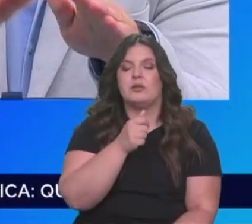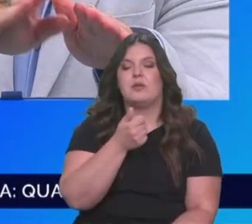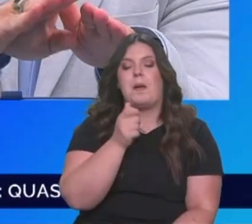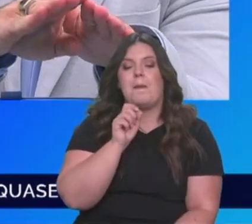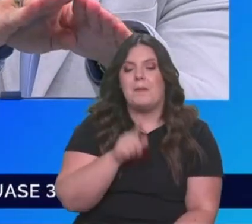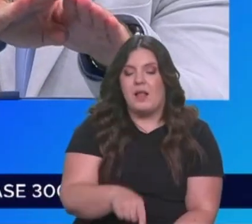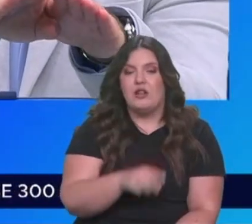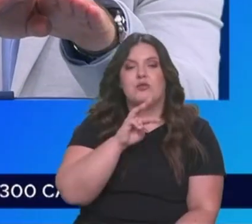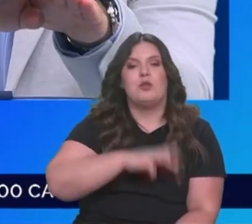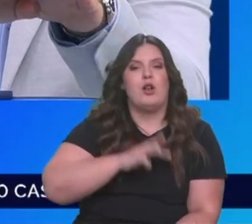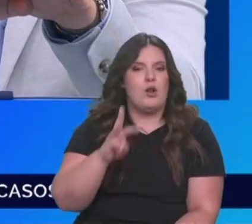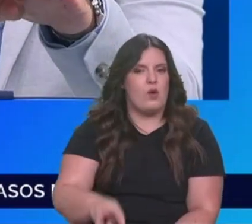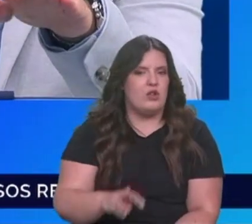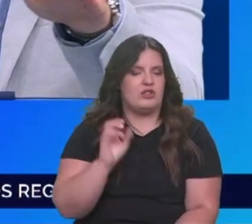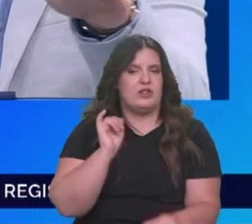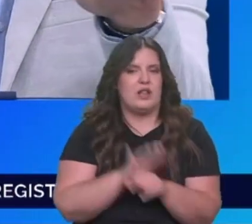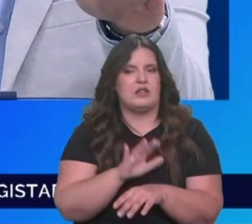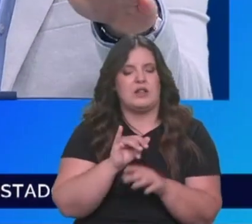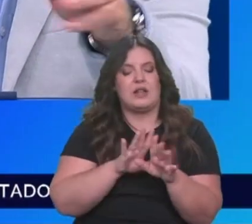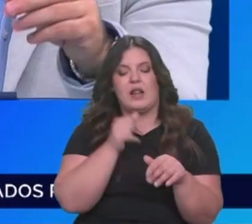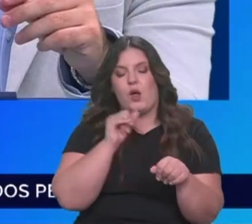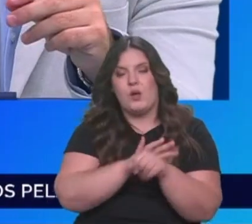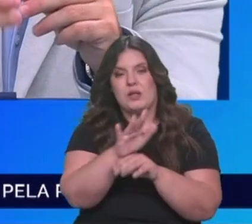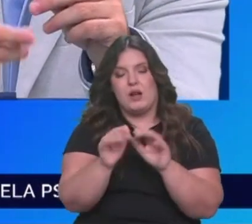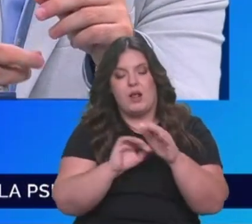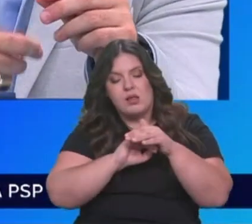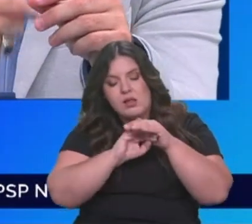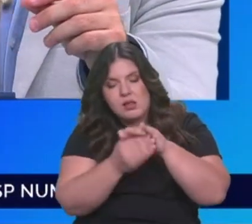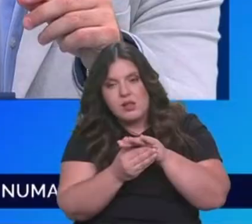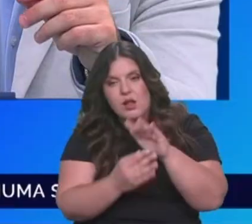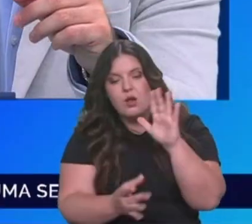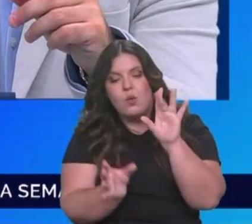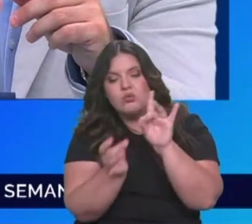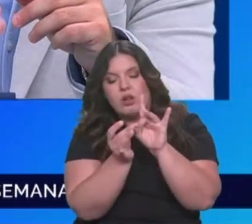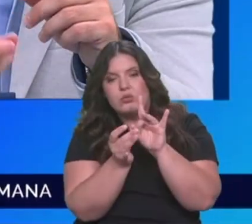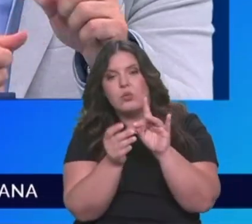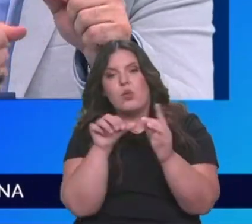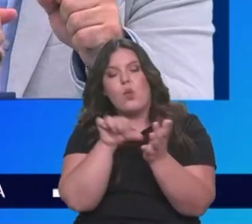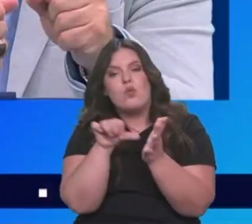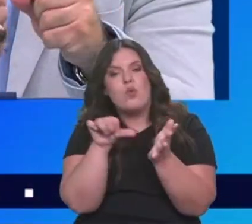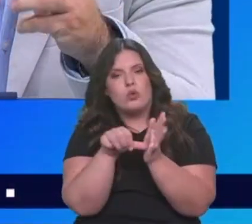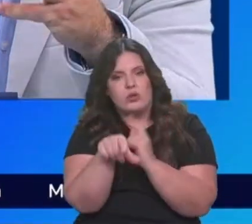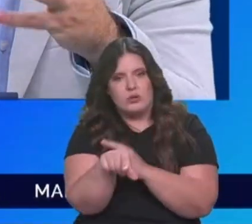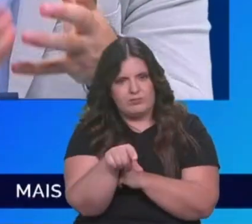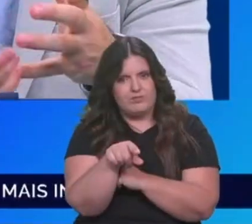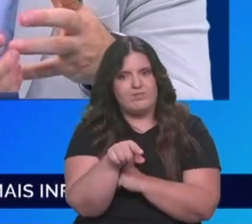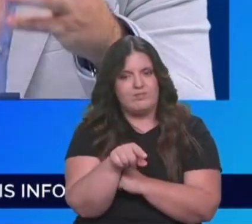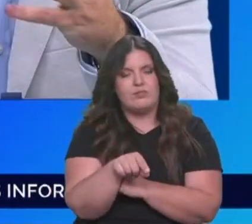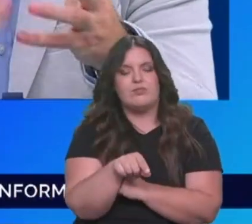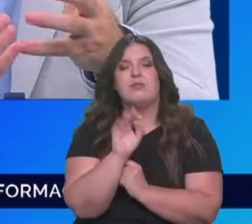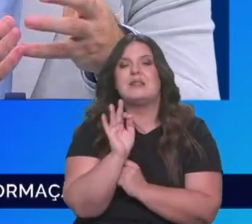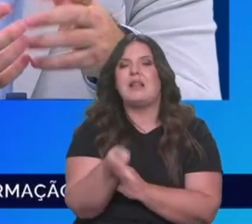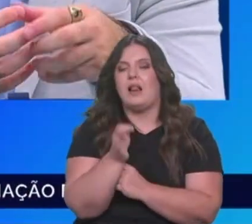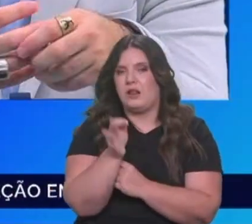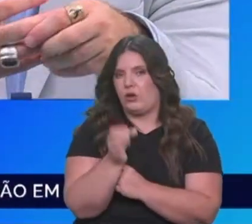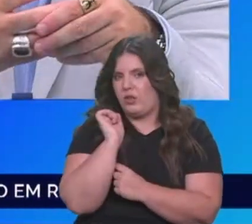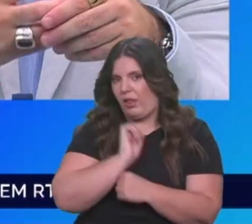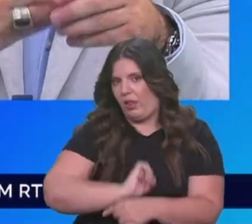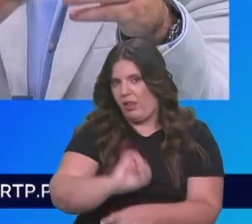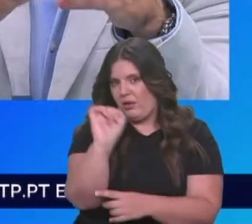Ceres, aquele oceano por baixo da superfície, em contacto com o núcleo metálico de